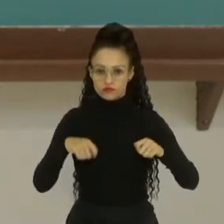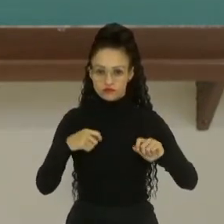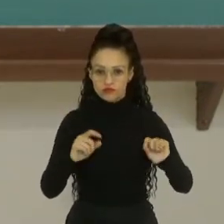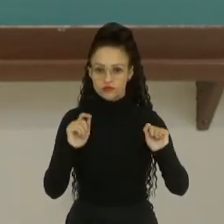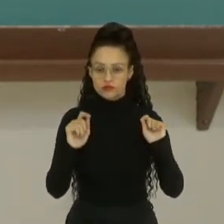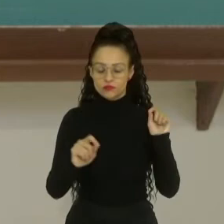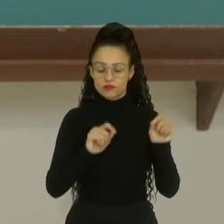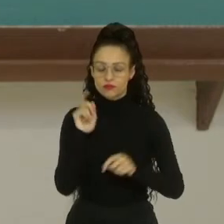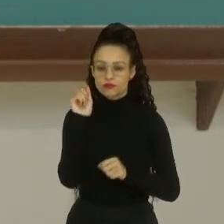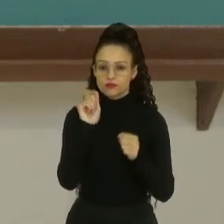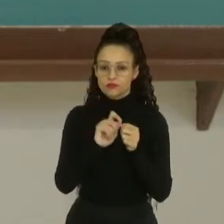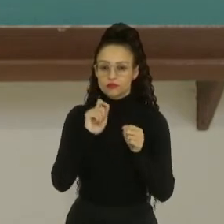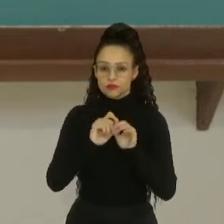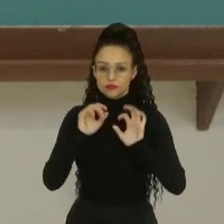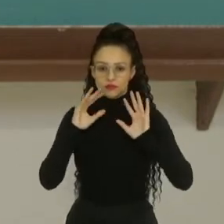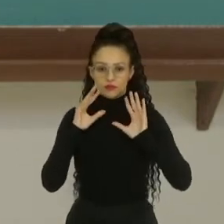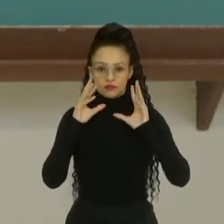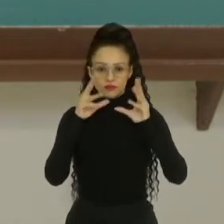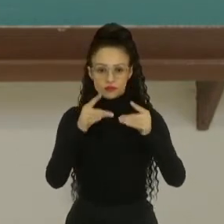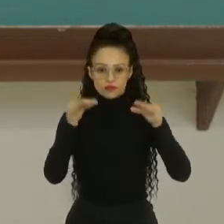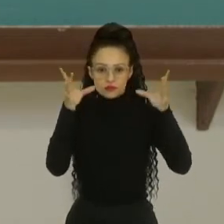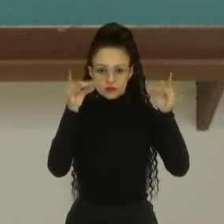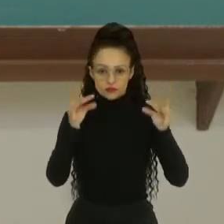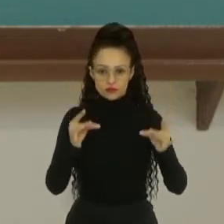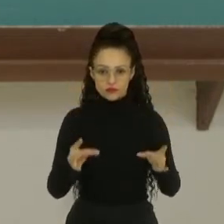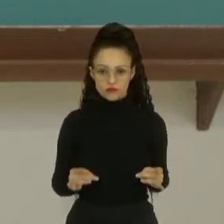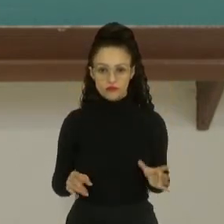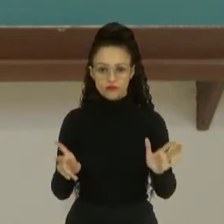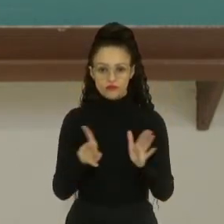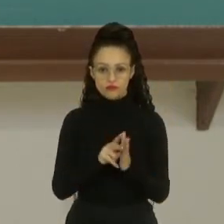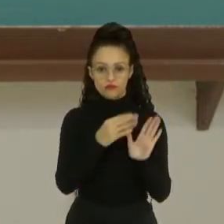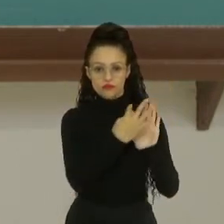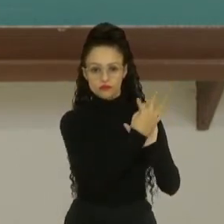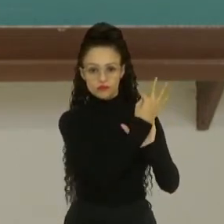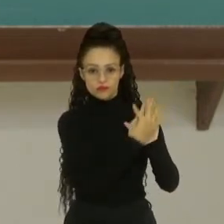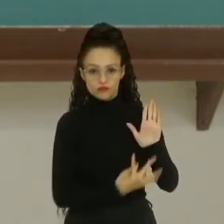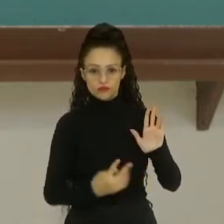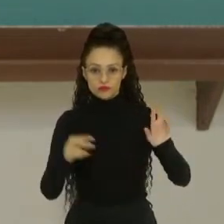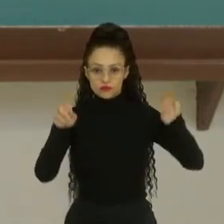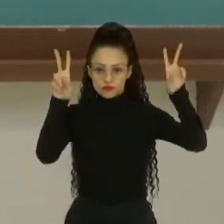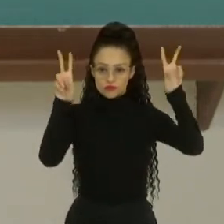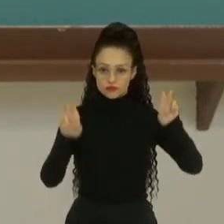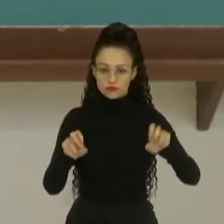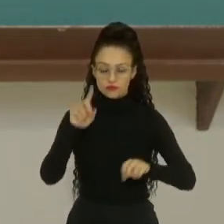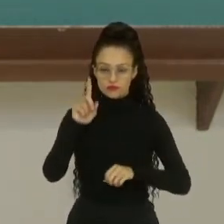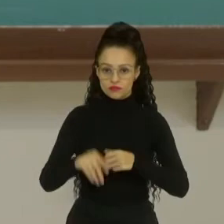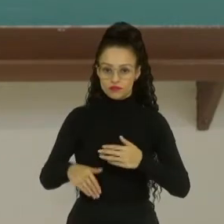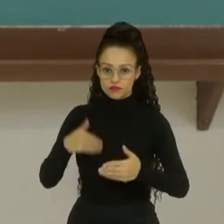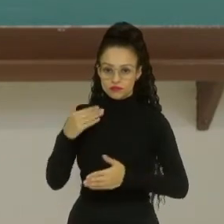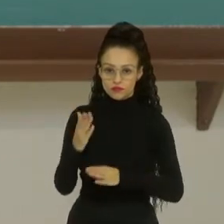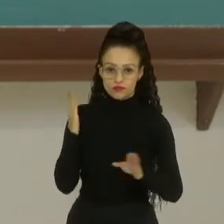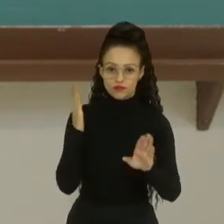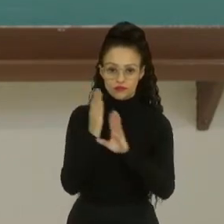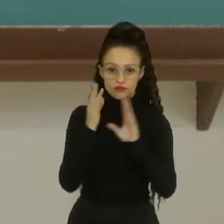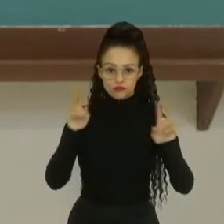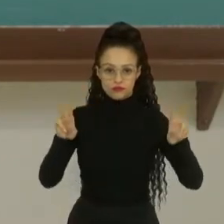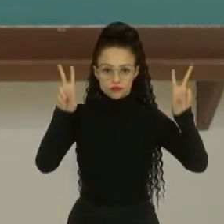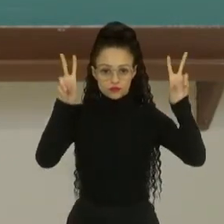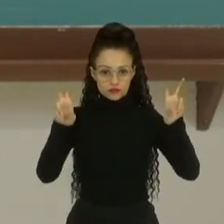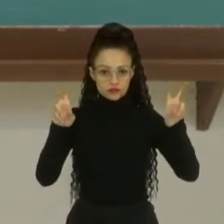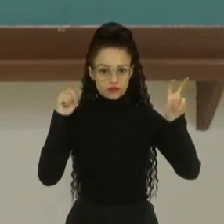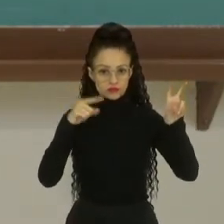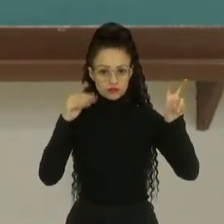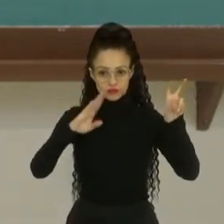para a elaboração de todos os elementos do texto, né? O assunto ele vai se desenvolvendo a partir de um tema